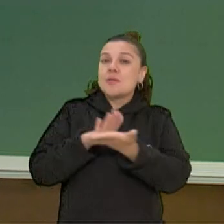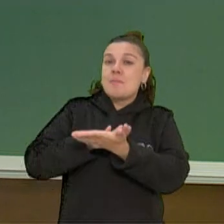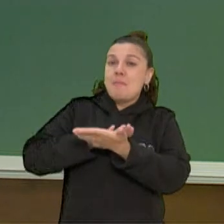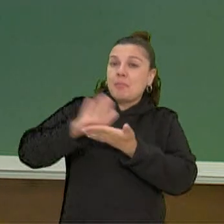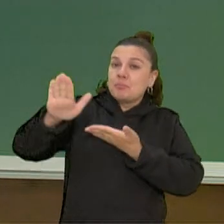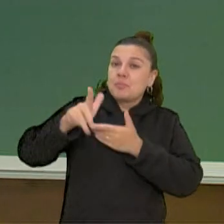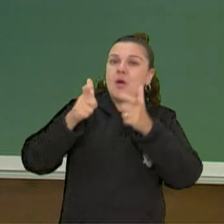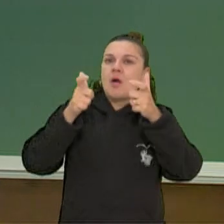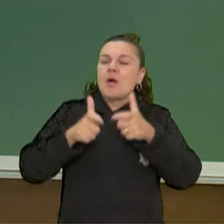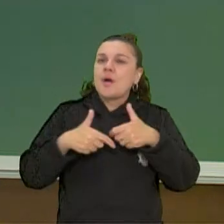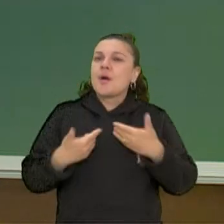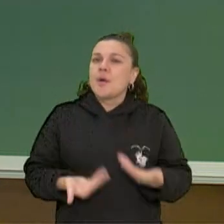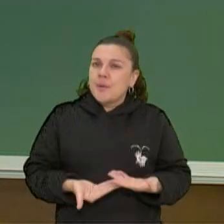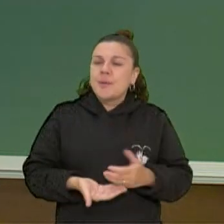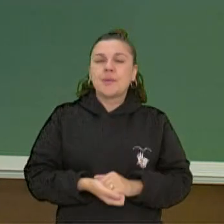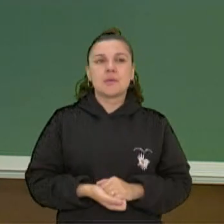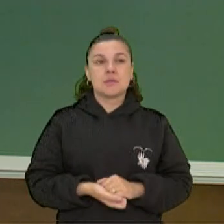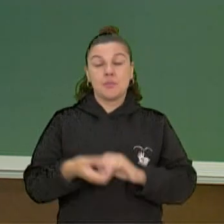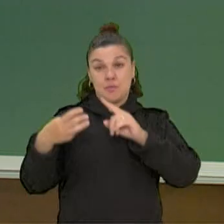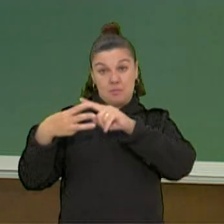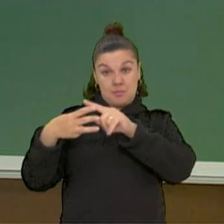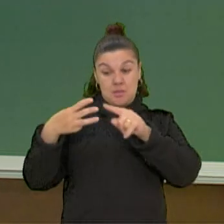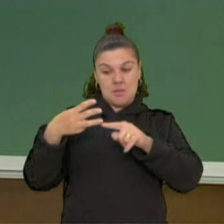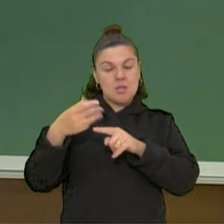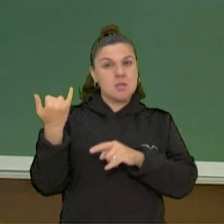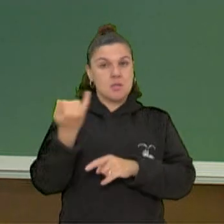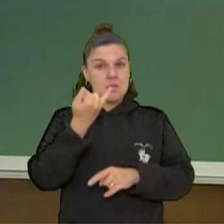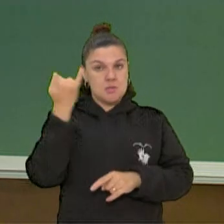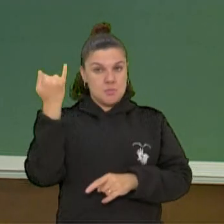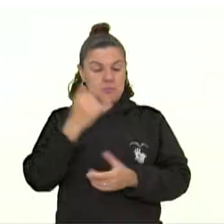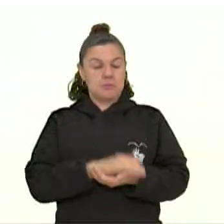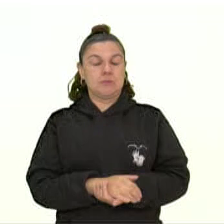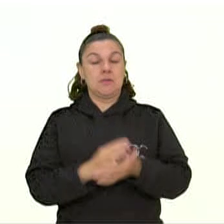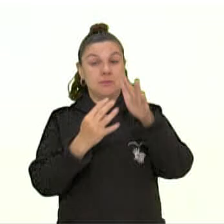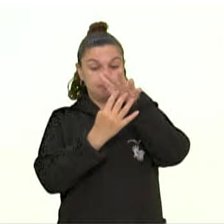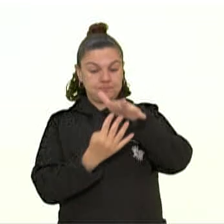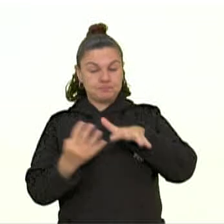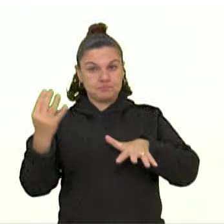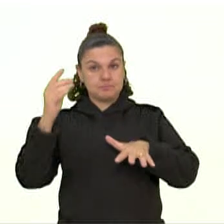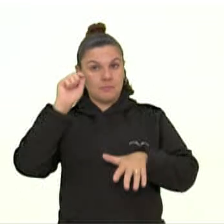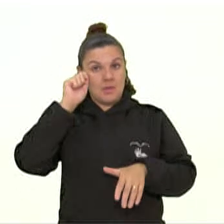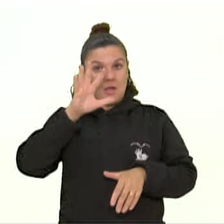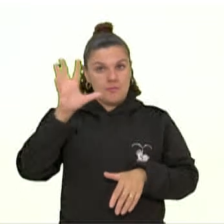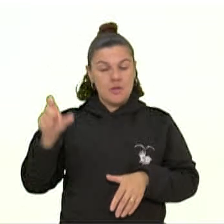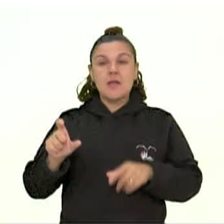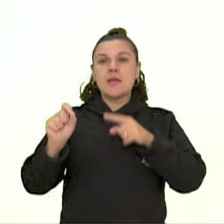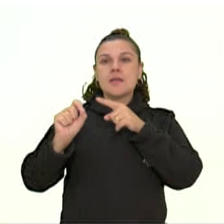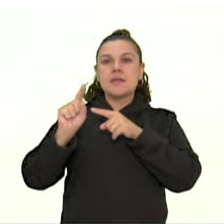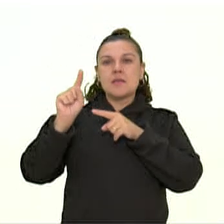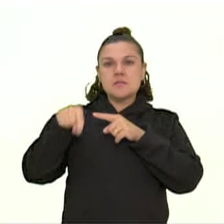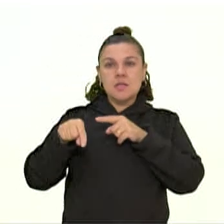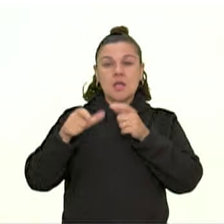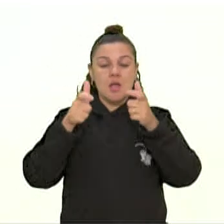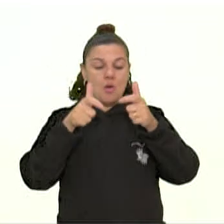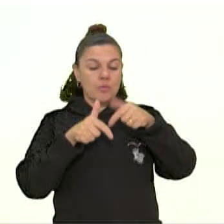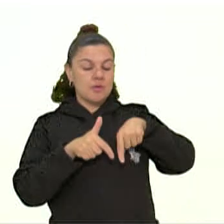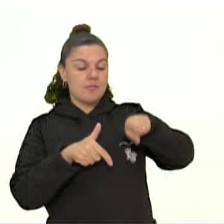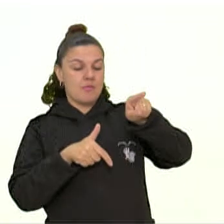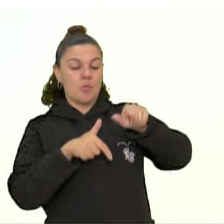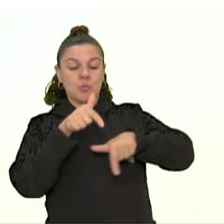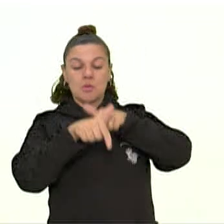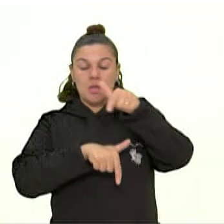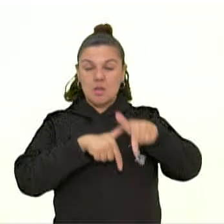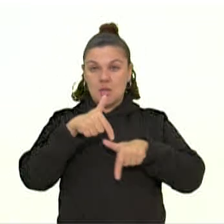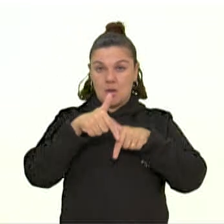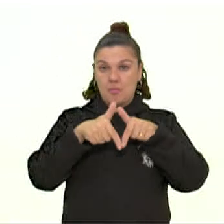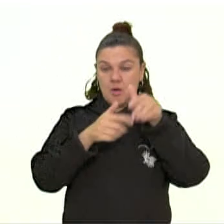refugiados? Né? Temos 3 configurações importantes nas migrações africanas. Quem são e para onde vão? Trabalhadores migrantes